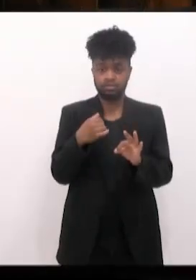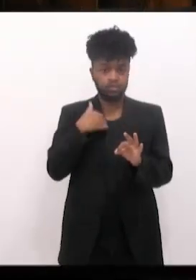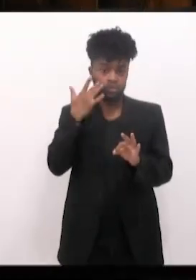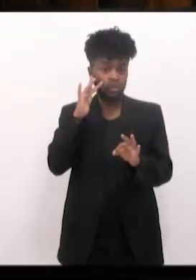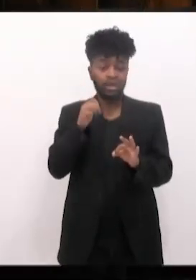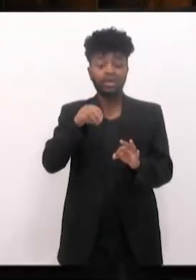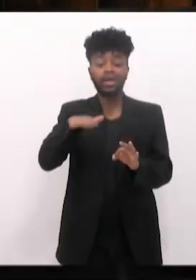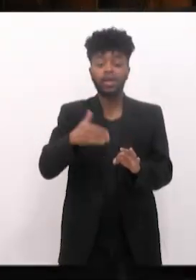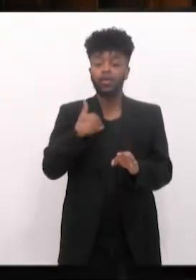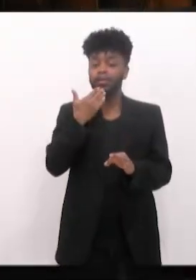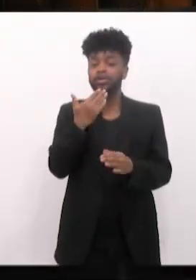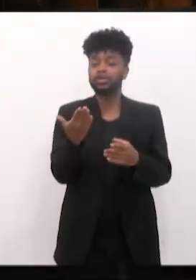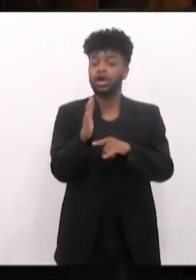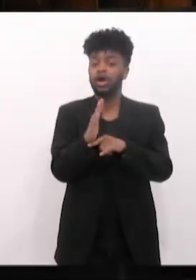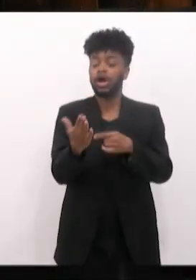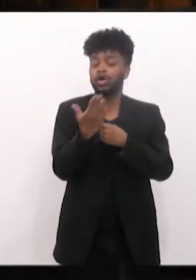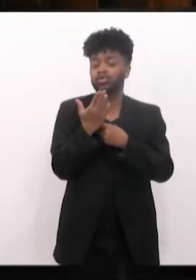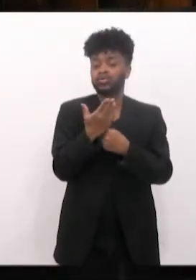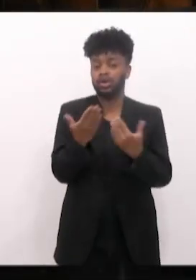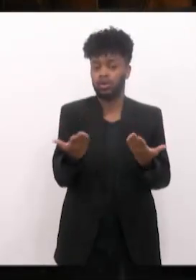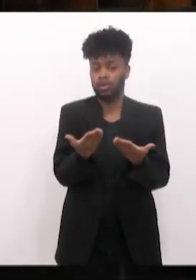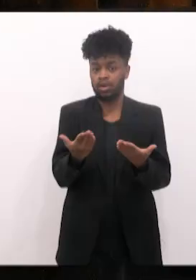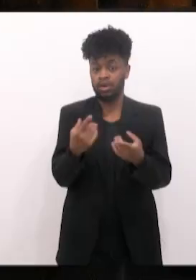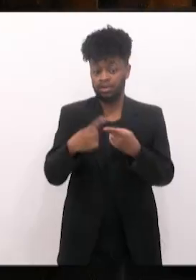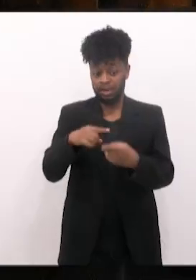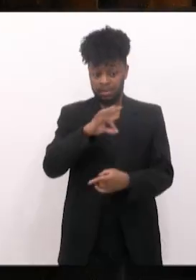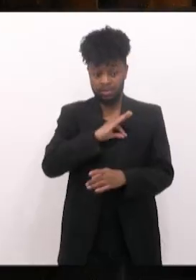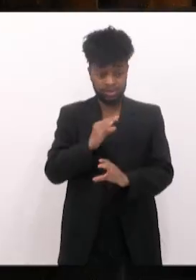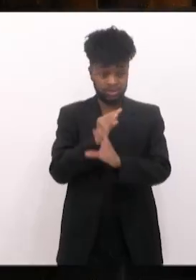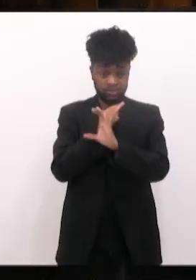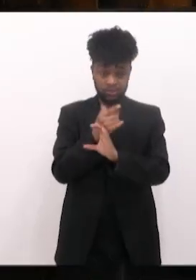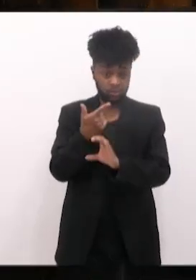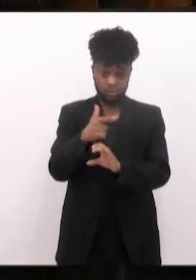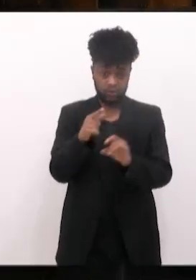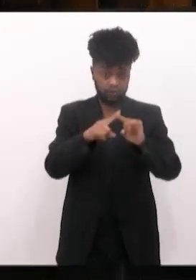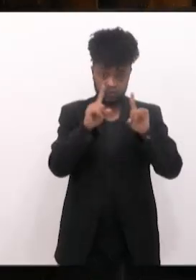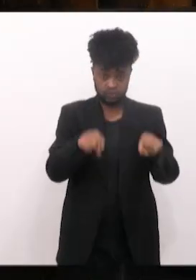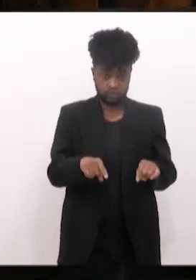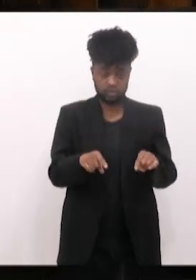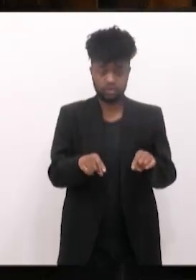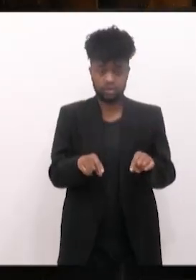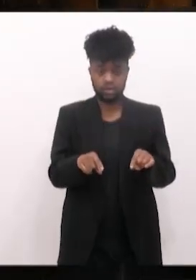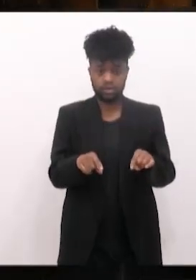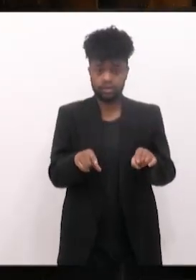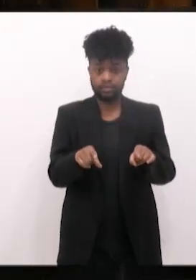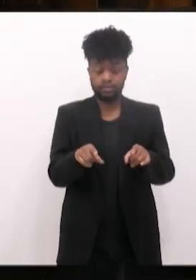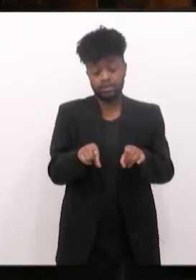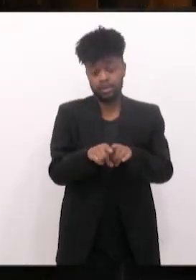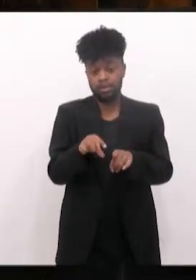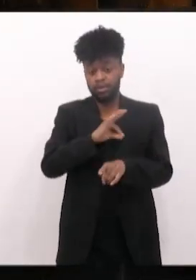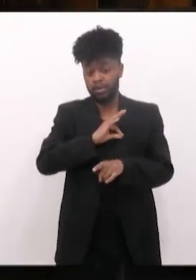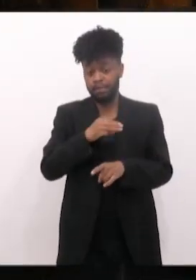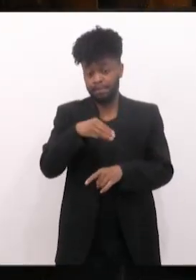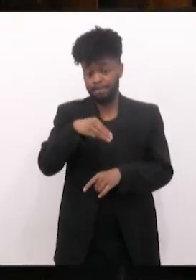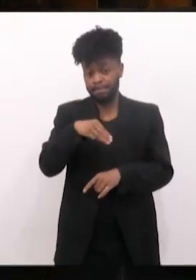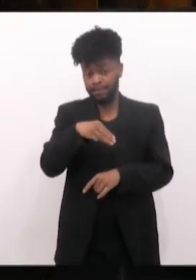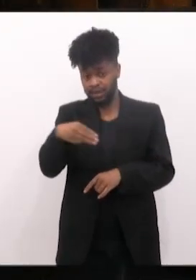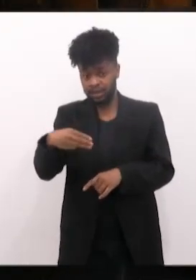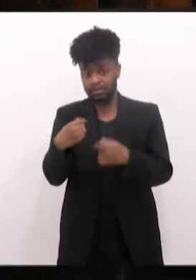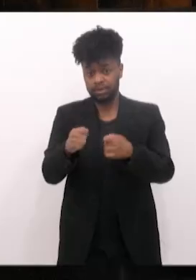quem que eu vou pedir ajuda agora. A Polícia Civil não tem efetivo, e seria a Polícia Militar que teria que estar ali